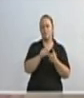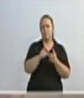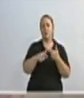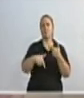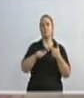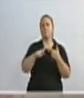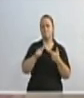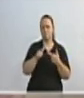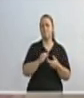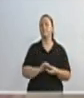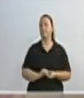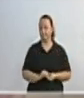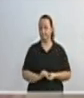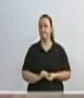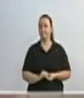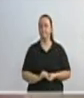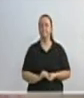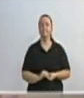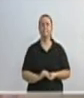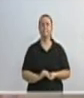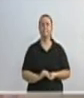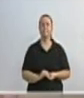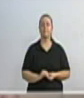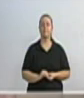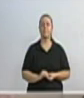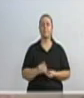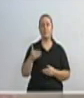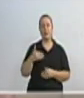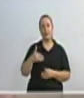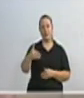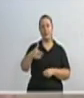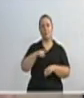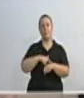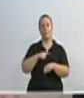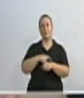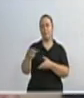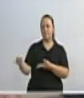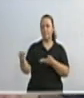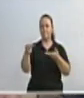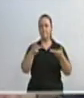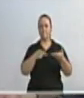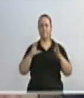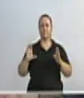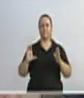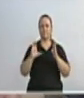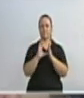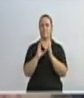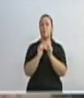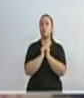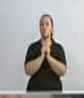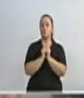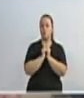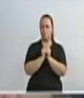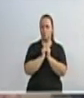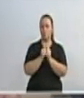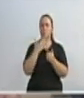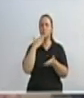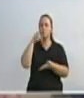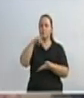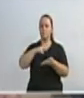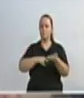empresa. Chamo agora, então, convido nesse momento o vereador Alexandre Caminha, que é proponente também dessa audiência pública, através do